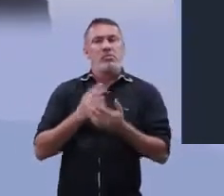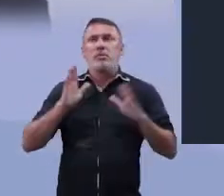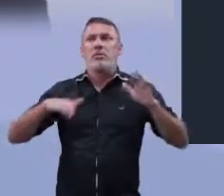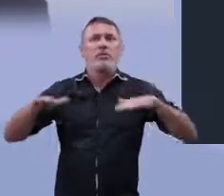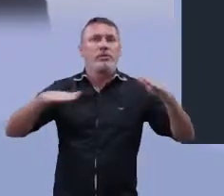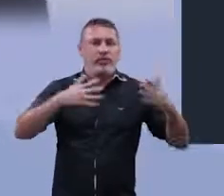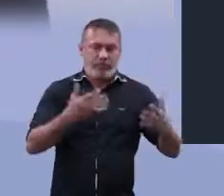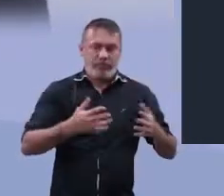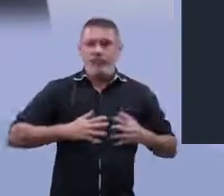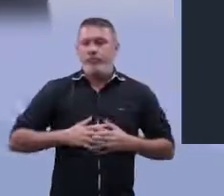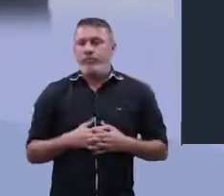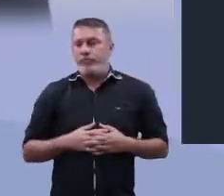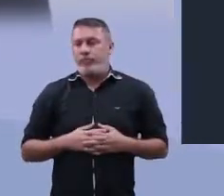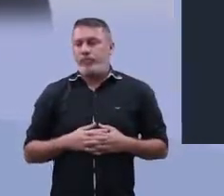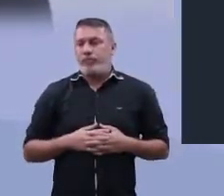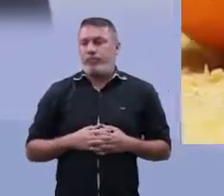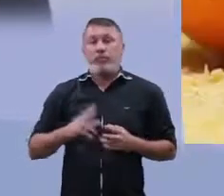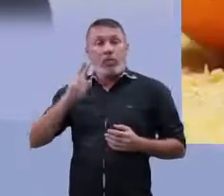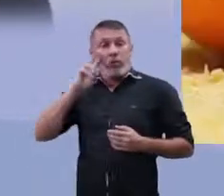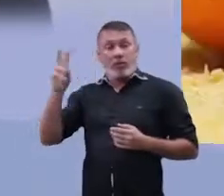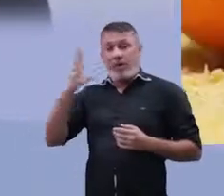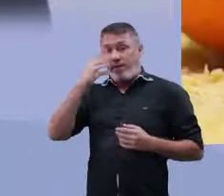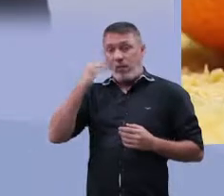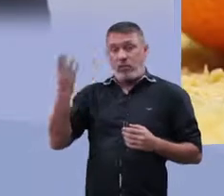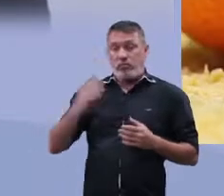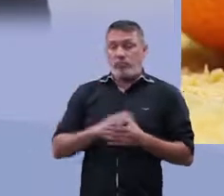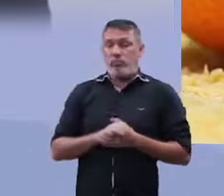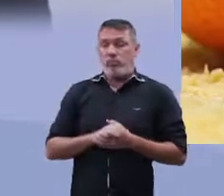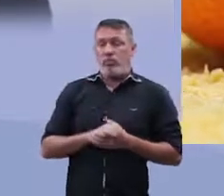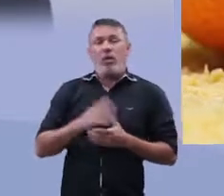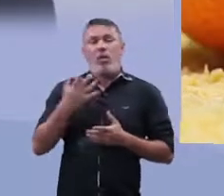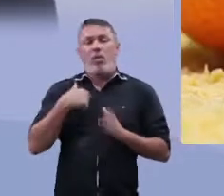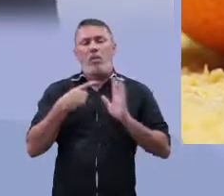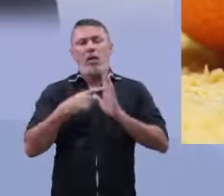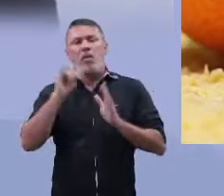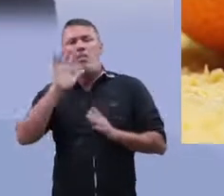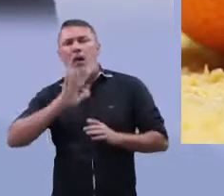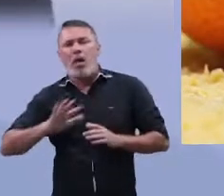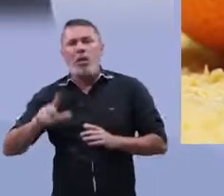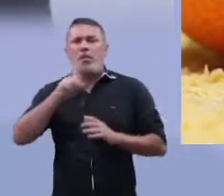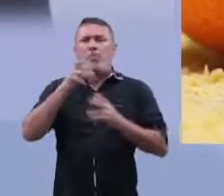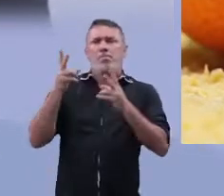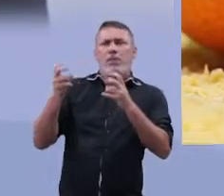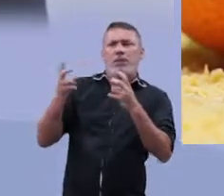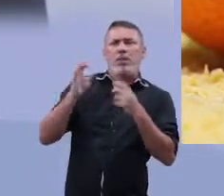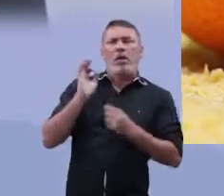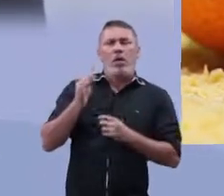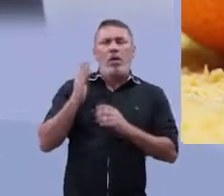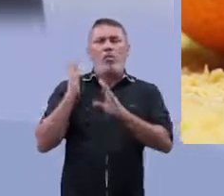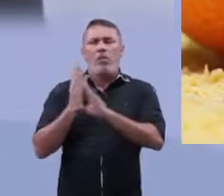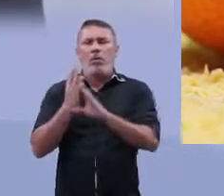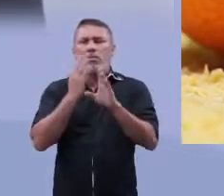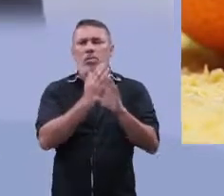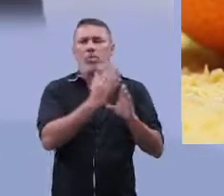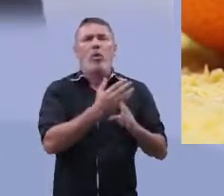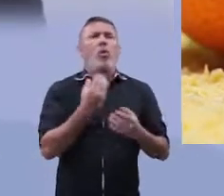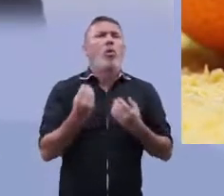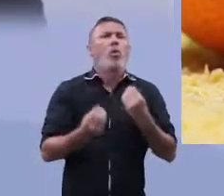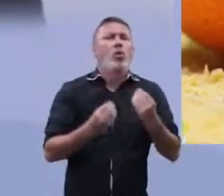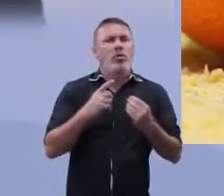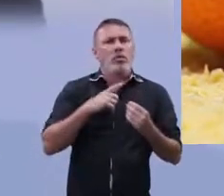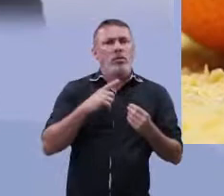futebol, ok? E agora eu trouxe algumas imagens para a gente